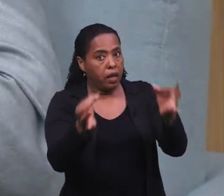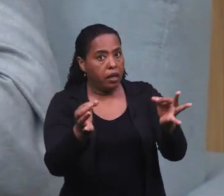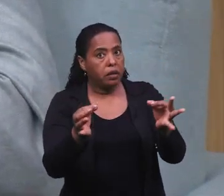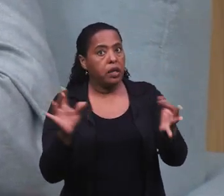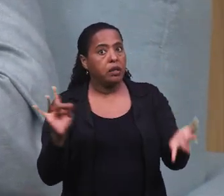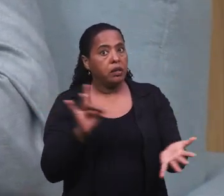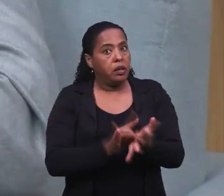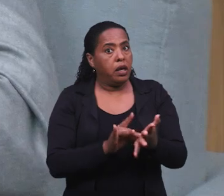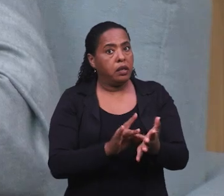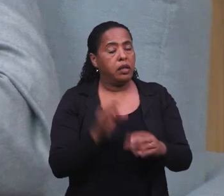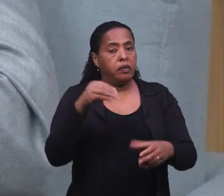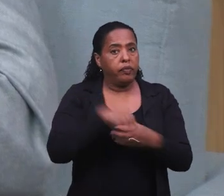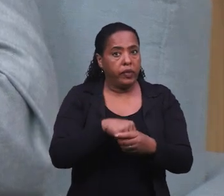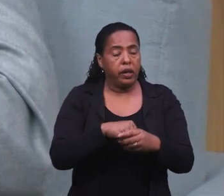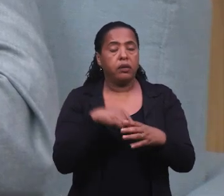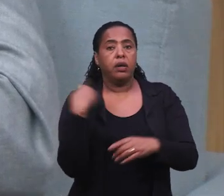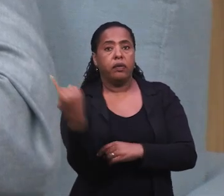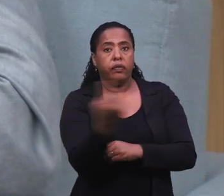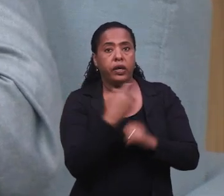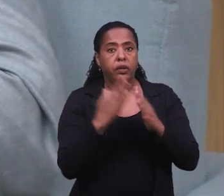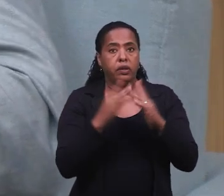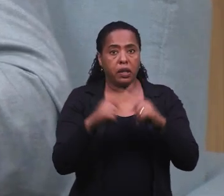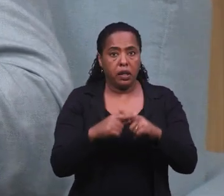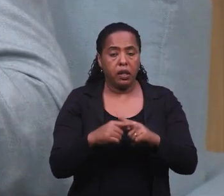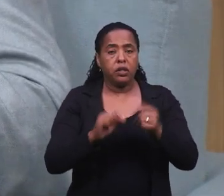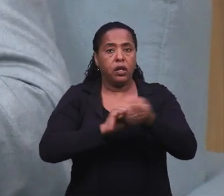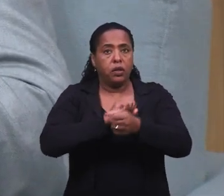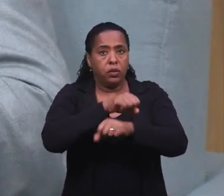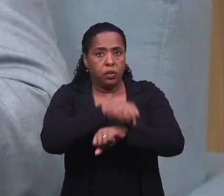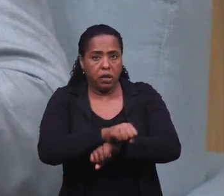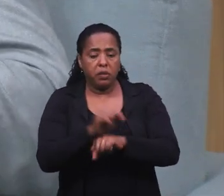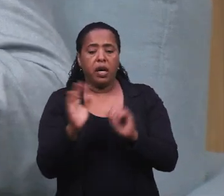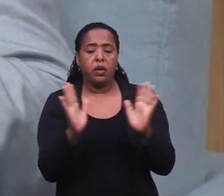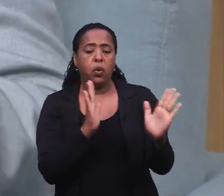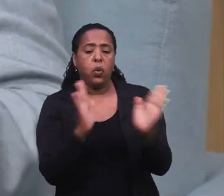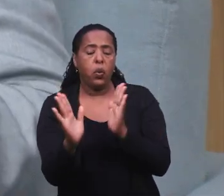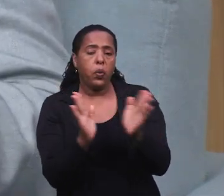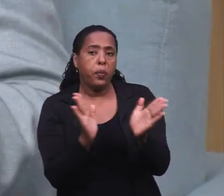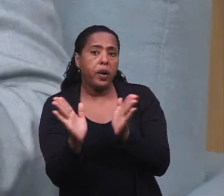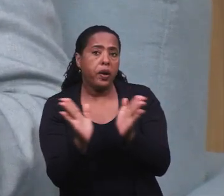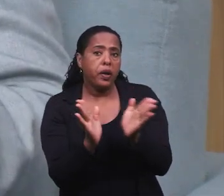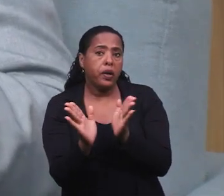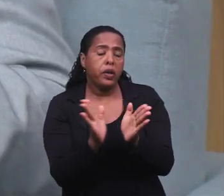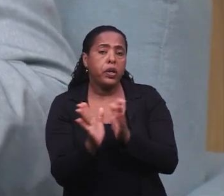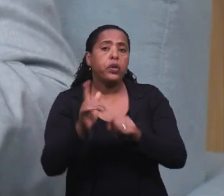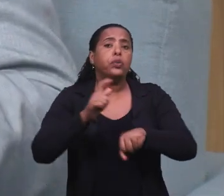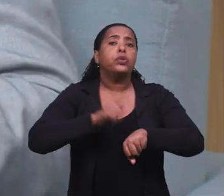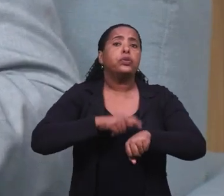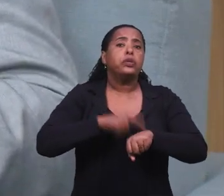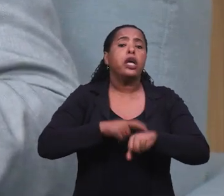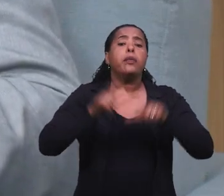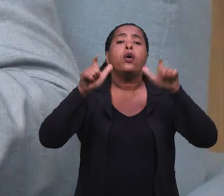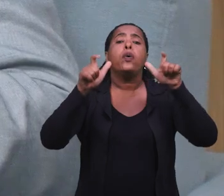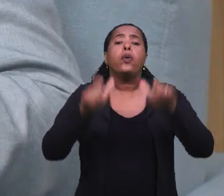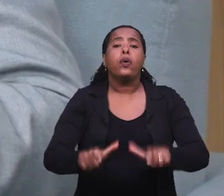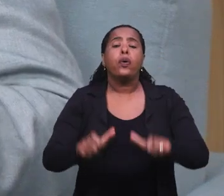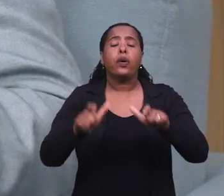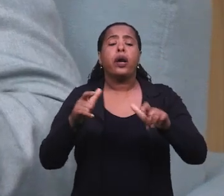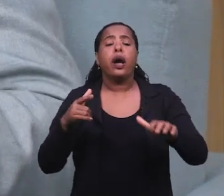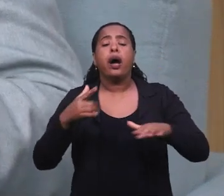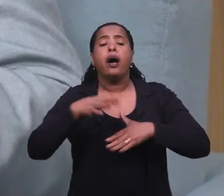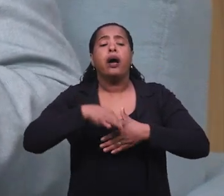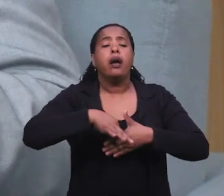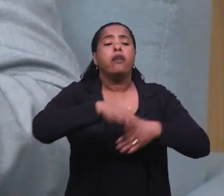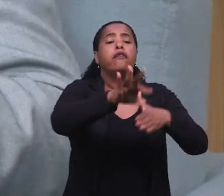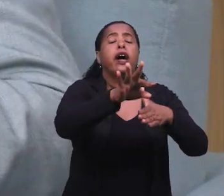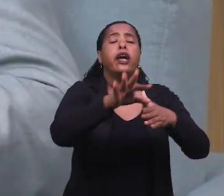tratados dentro do programa de acessibilidade que o pastor Bizio, juntamente com toda a sua equipe, tem feito e tem